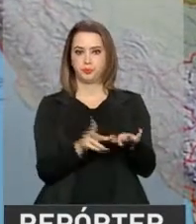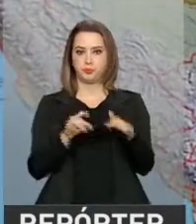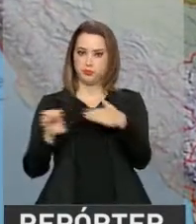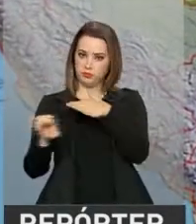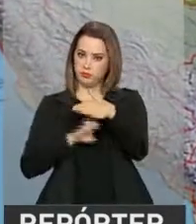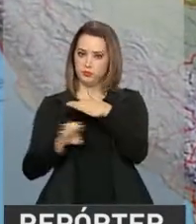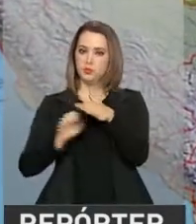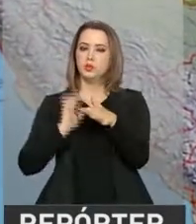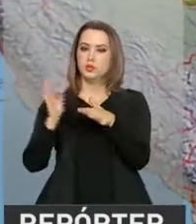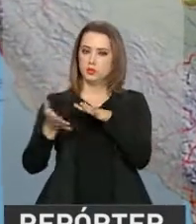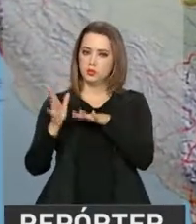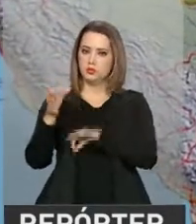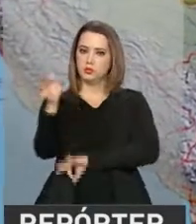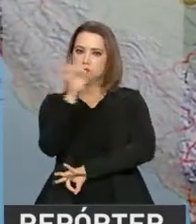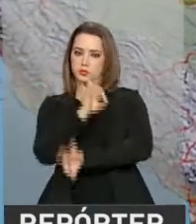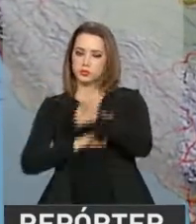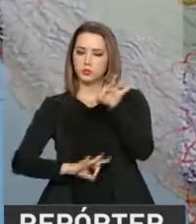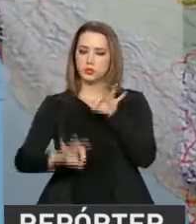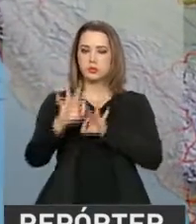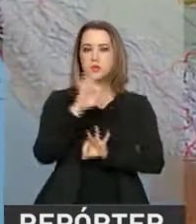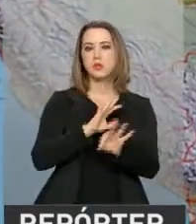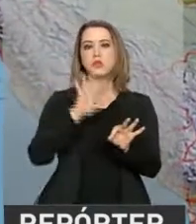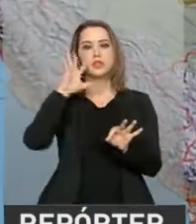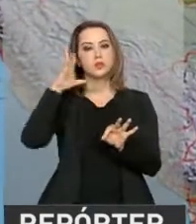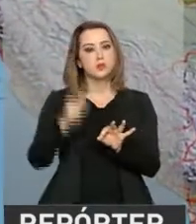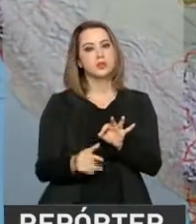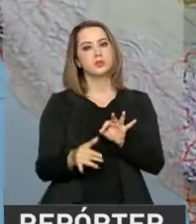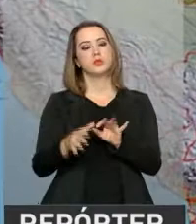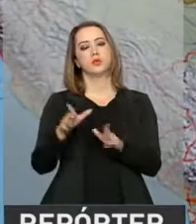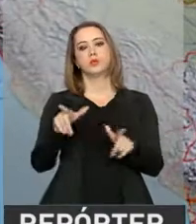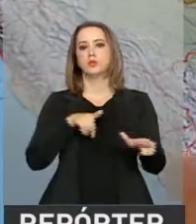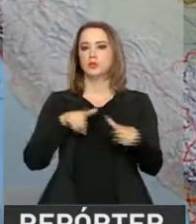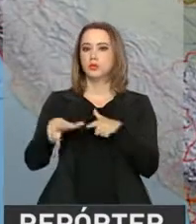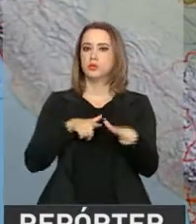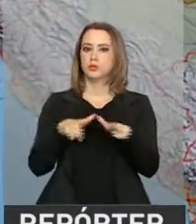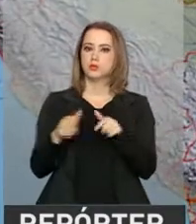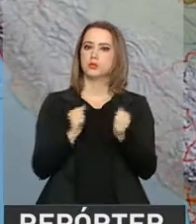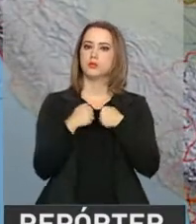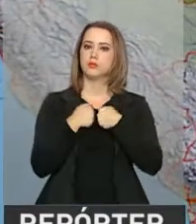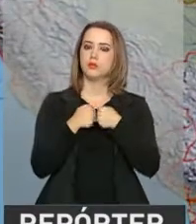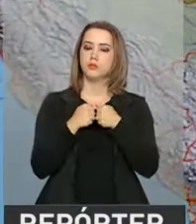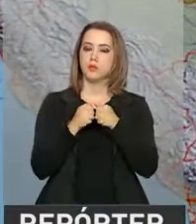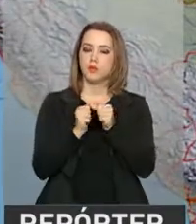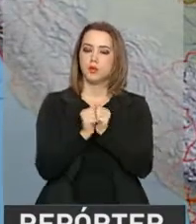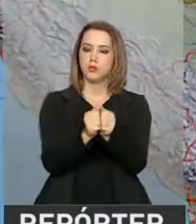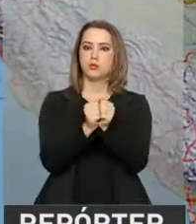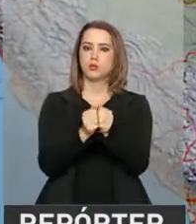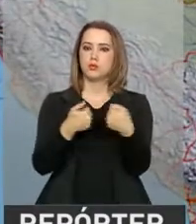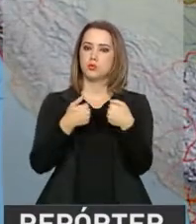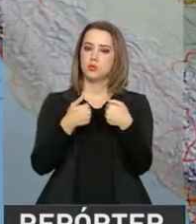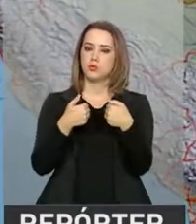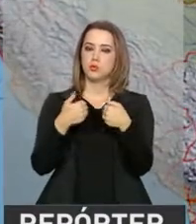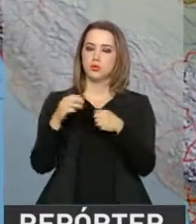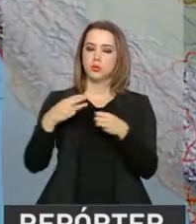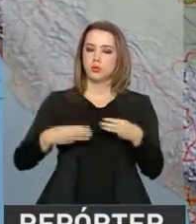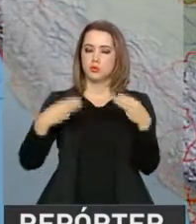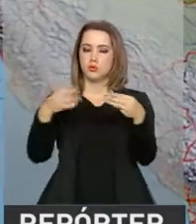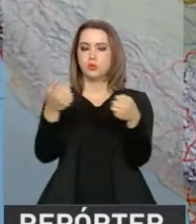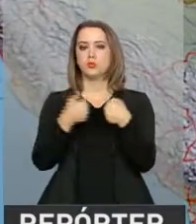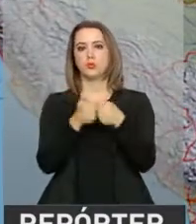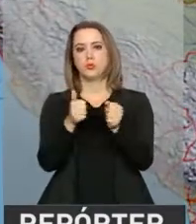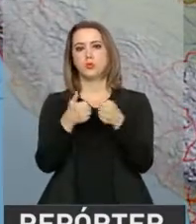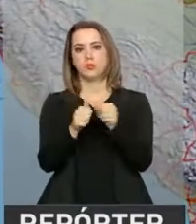aprimorando todo o seu trabalho junto com o Ministério dos Transportes, a Secretaria da Aviação, cuidando